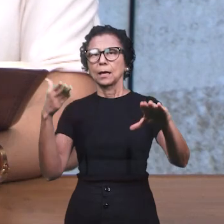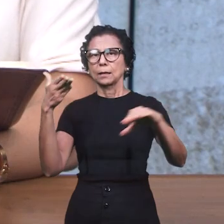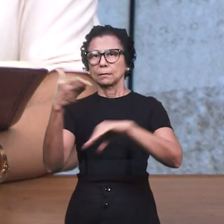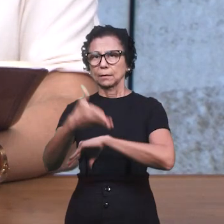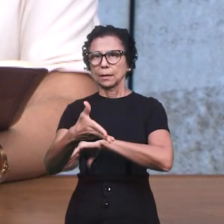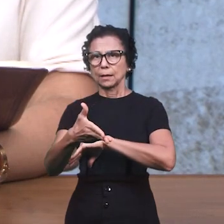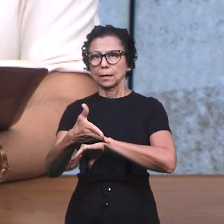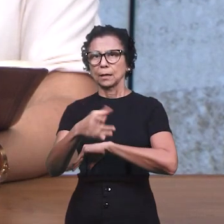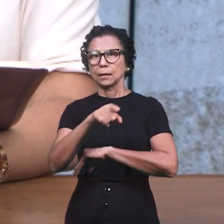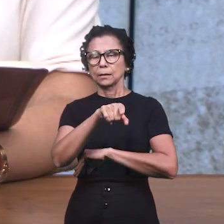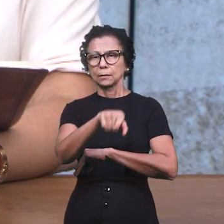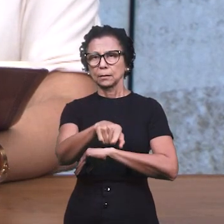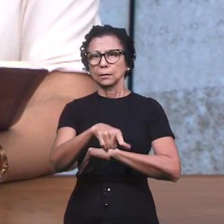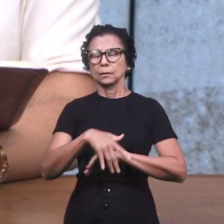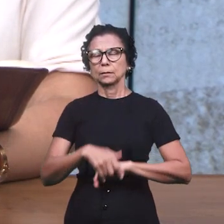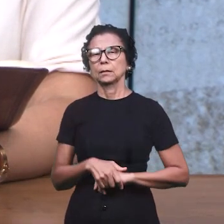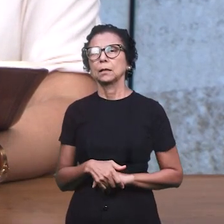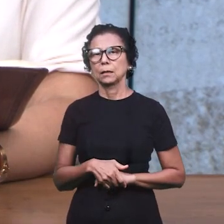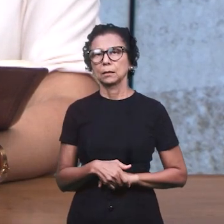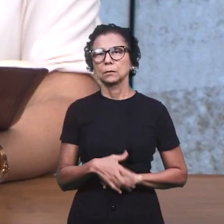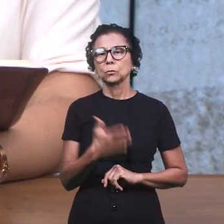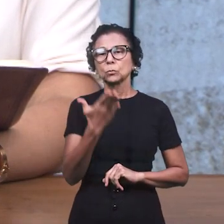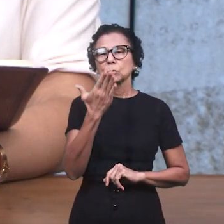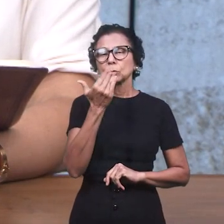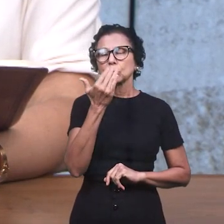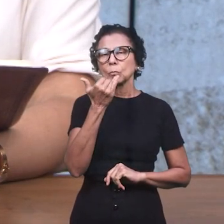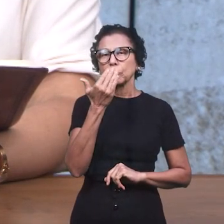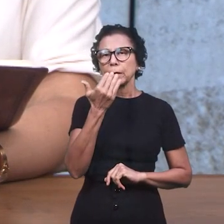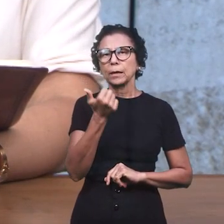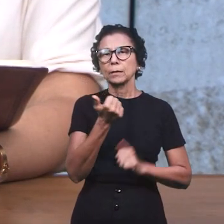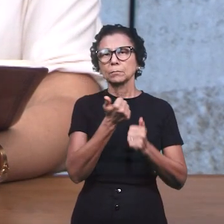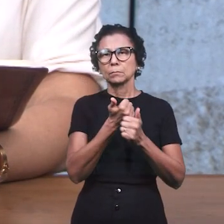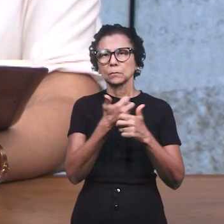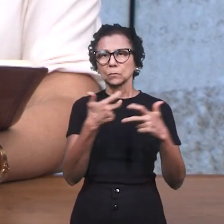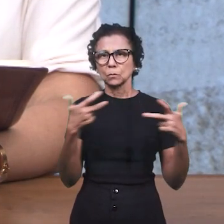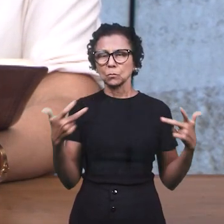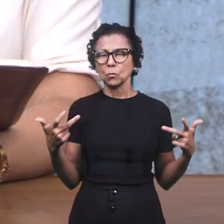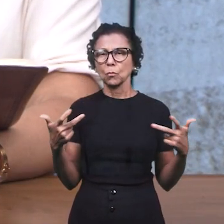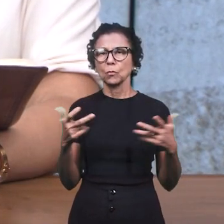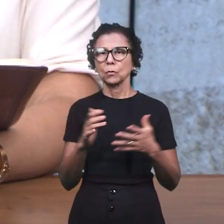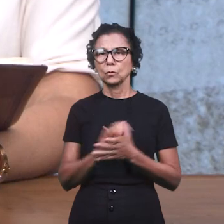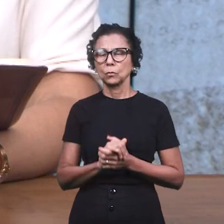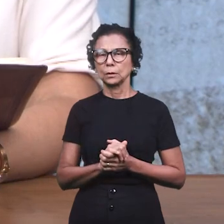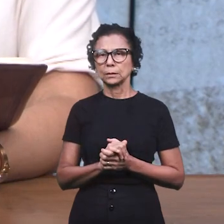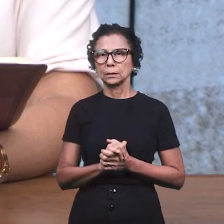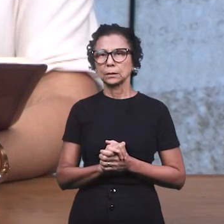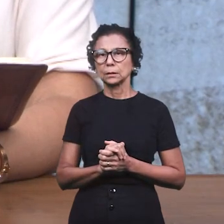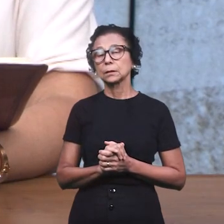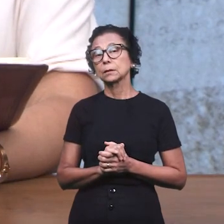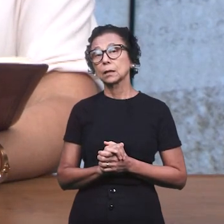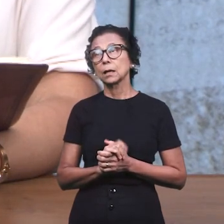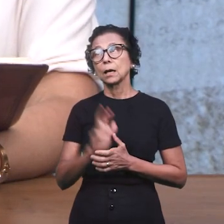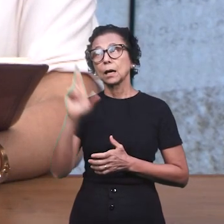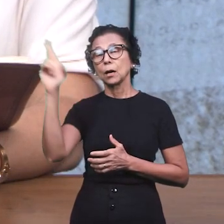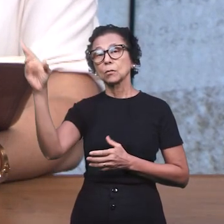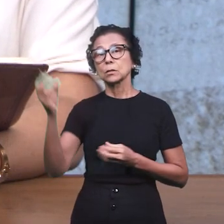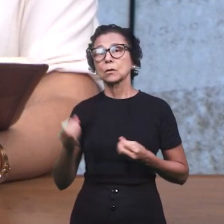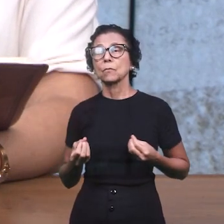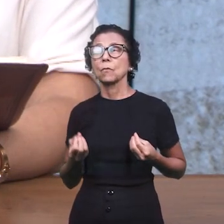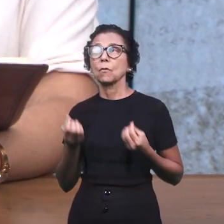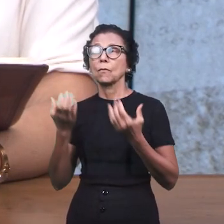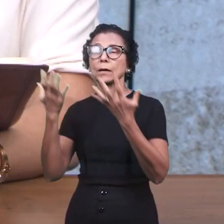quando comerdes do pão da terra, então oferecereis ao Senhor oferta